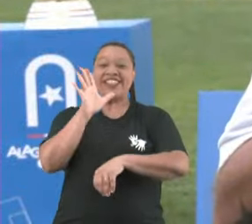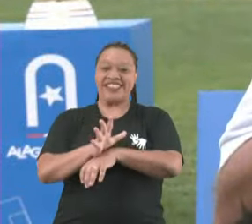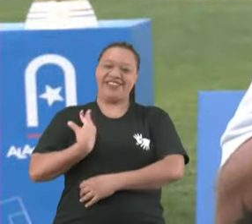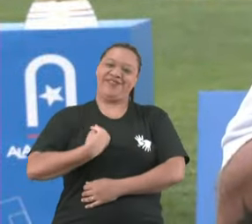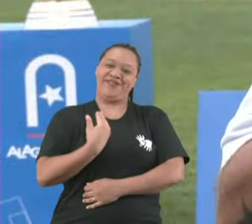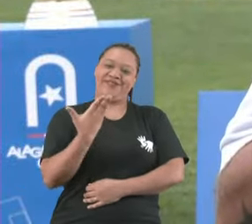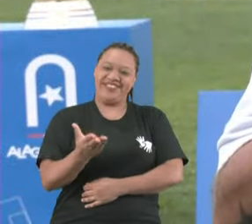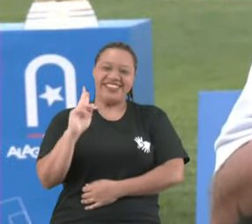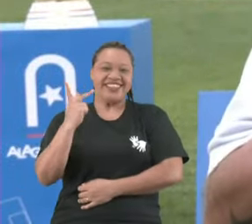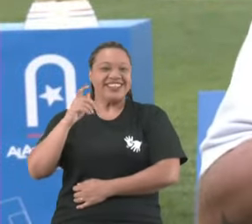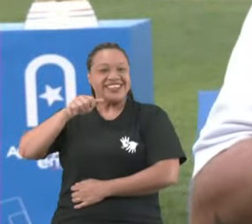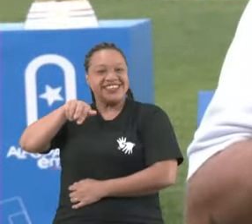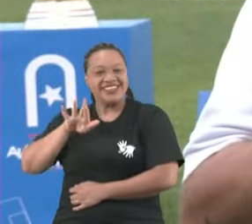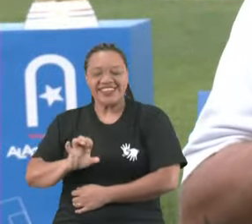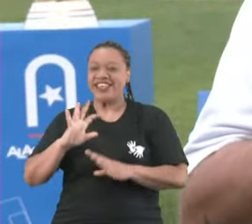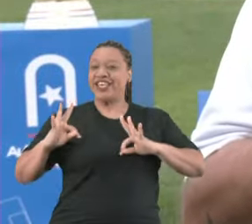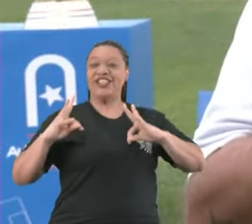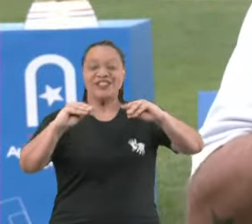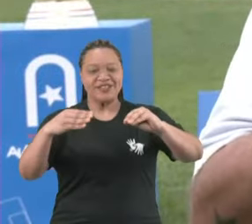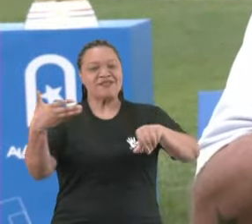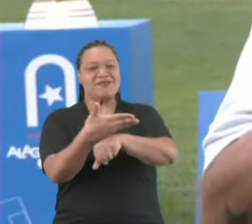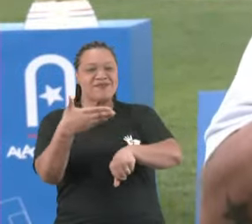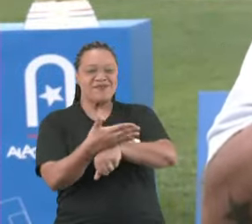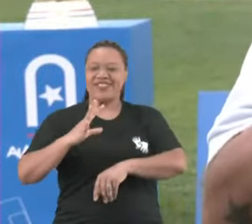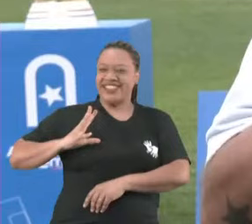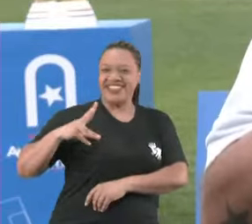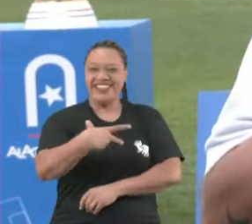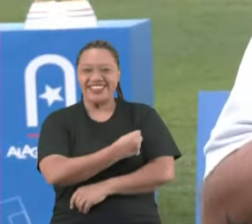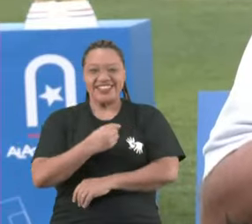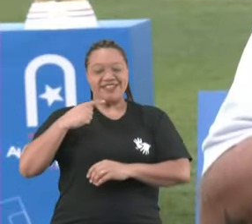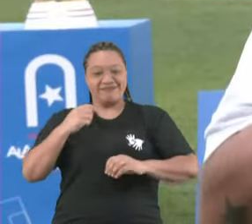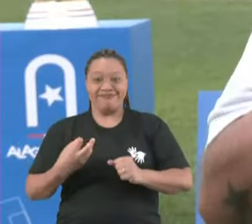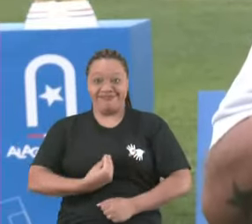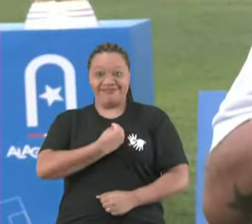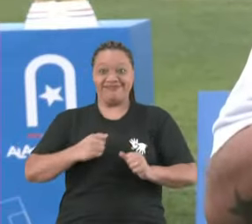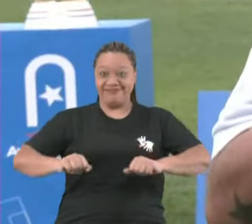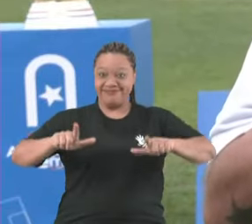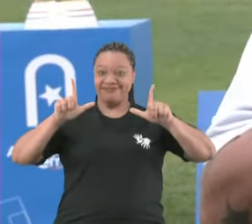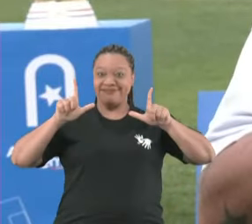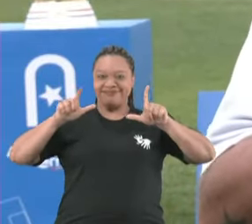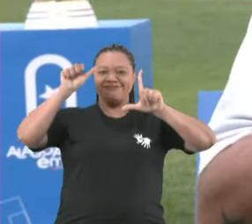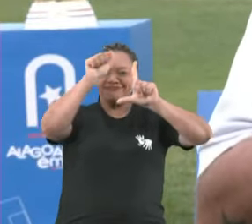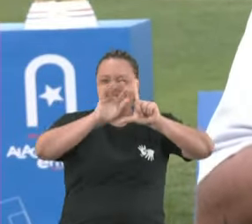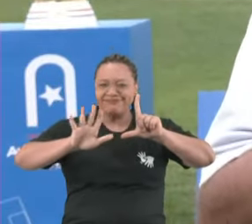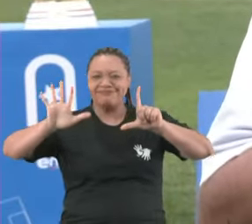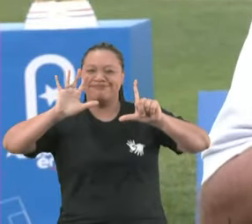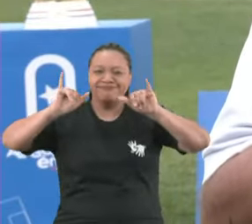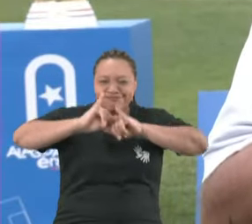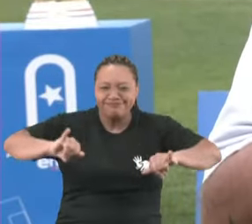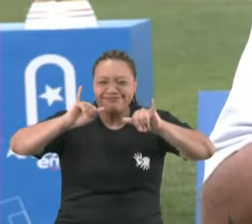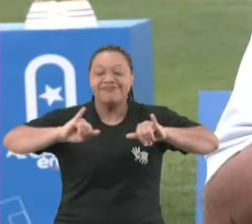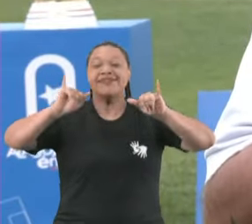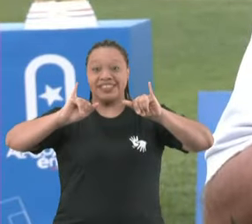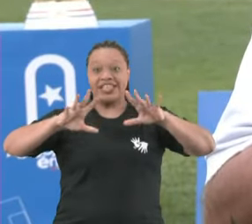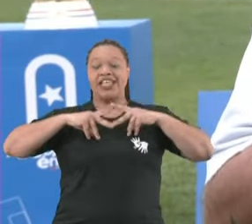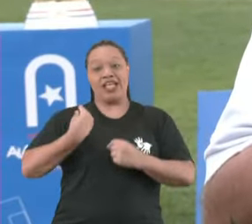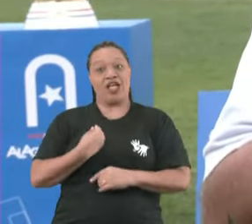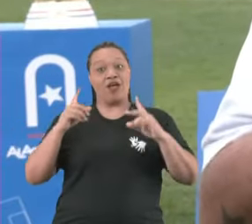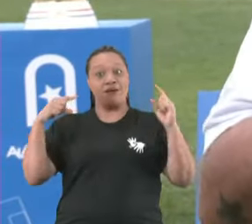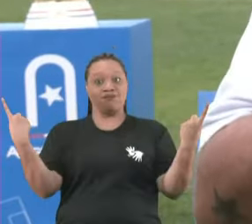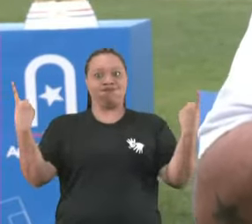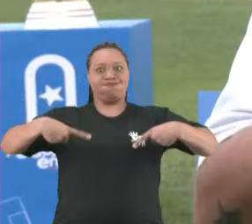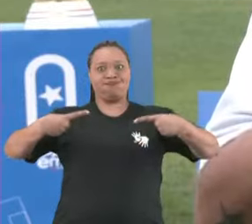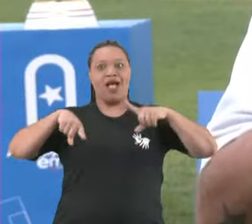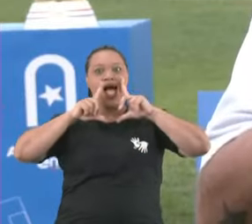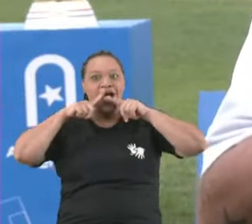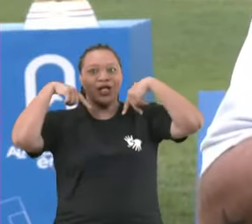Henrique e Alberto, a todos que passam a curtir essa super transmissão, logo porque é uma final de competição, né? O Alagoano é